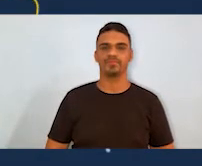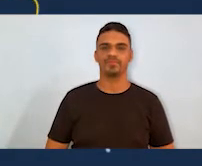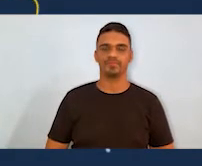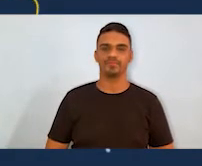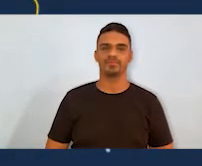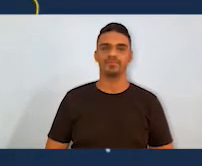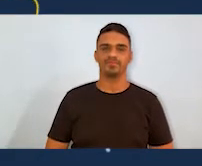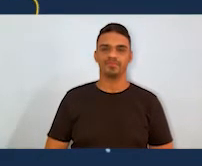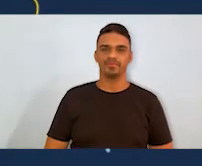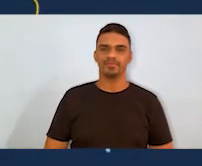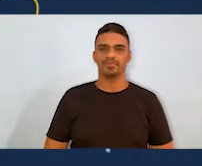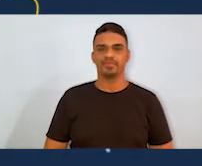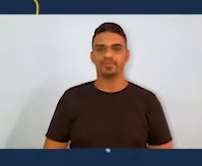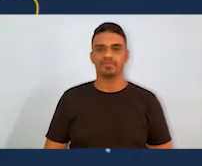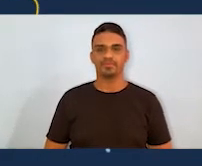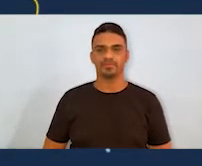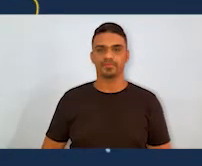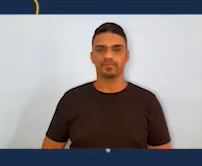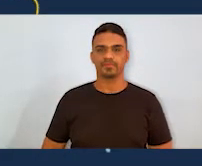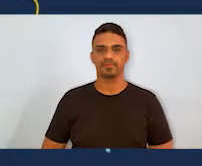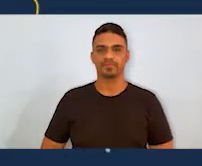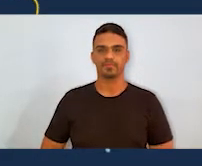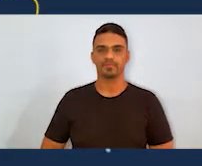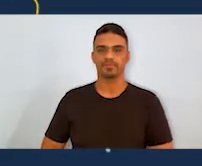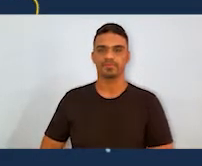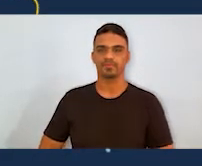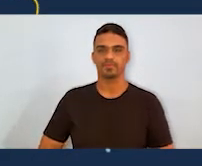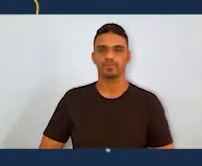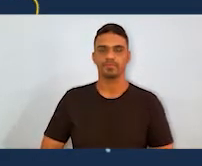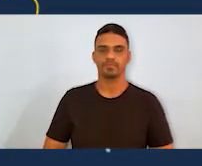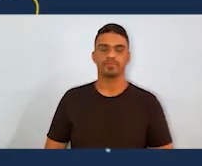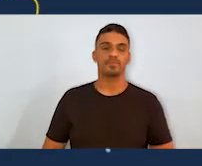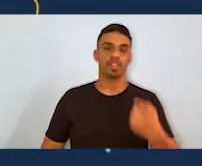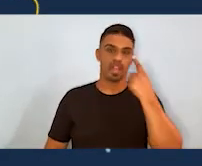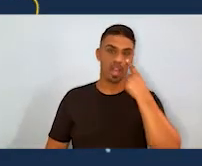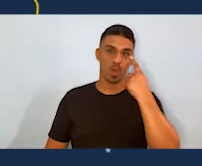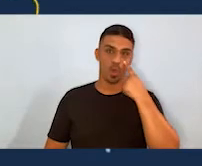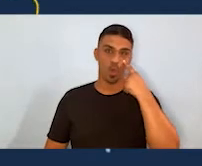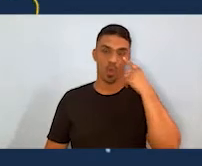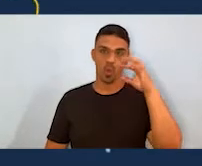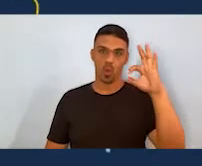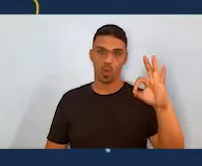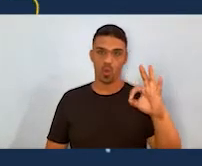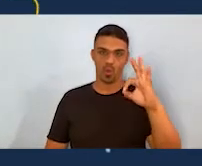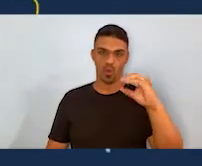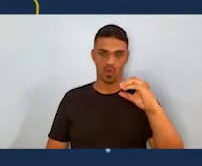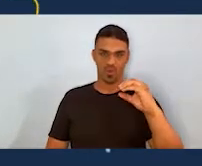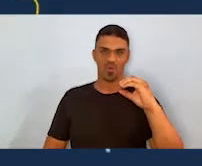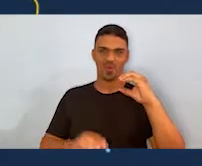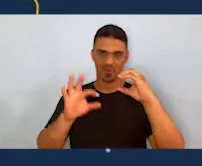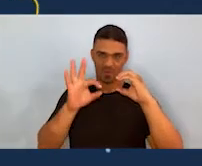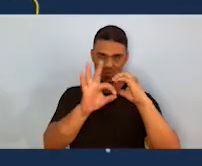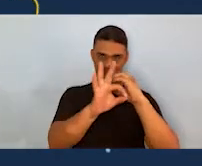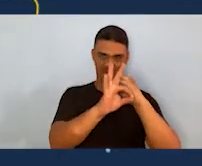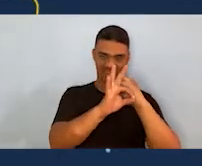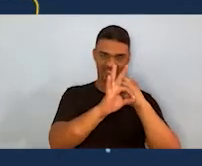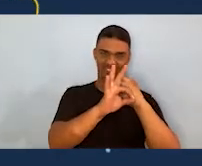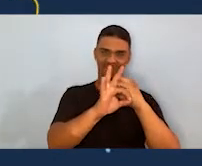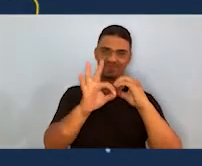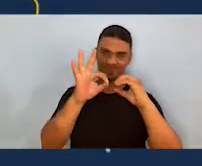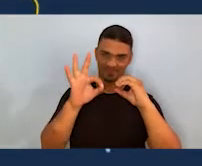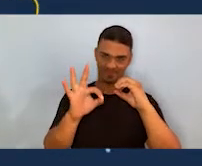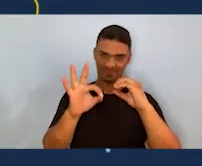Deixa aqui. Então, aqui a gente vai pegar o outro olhinho, botar aqui a maçãzinha com o outro olhinho.